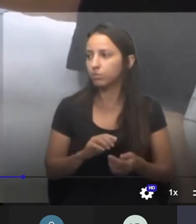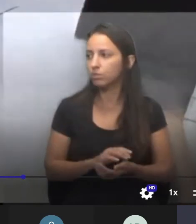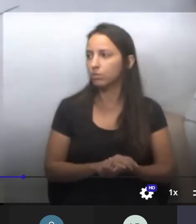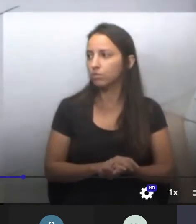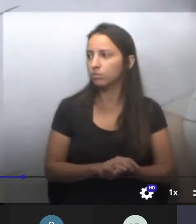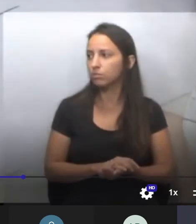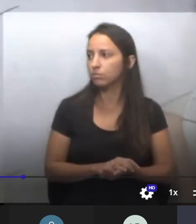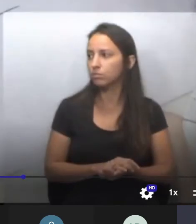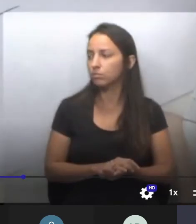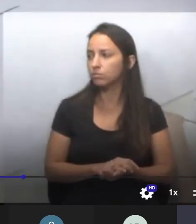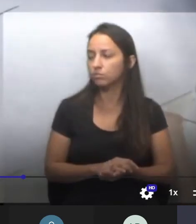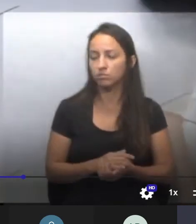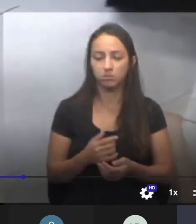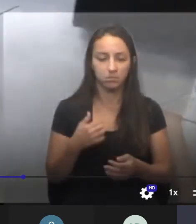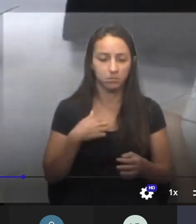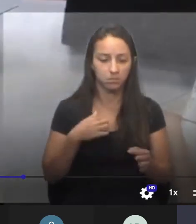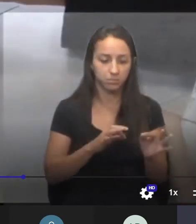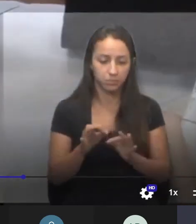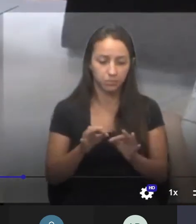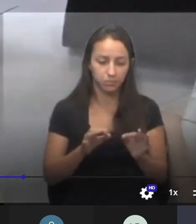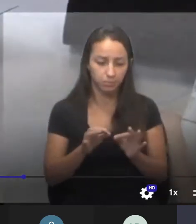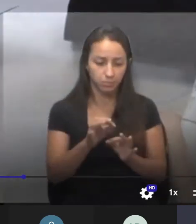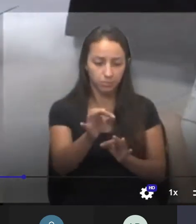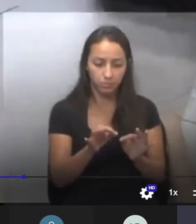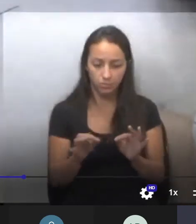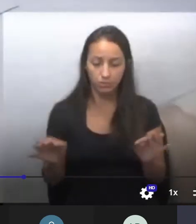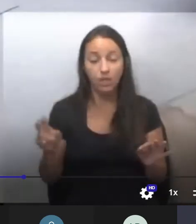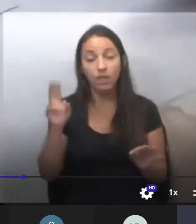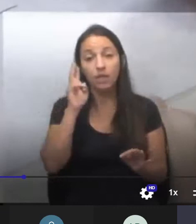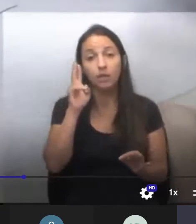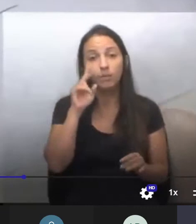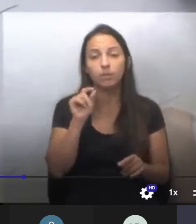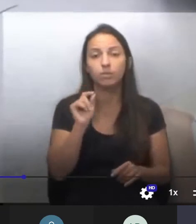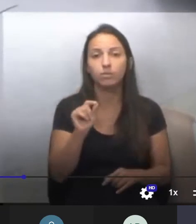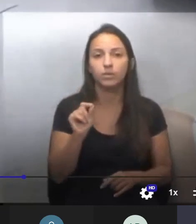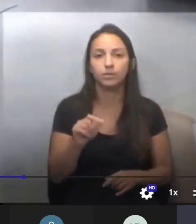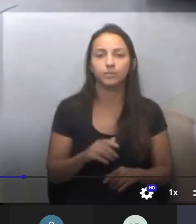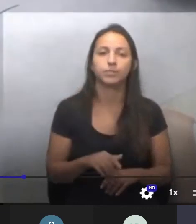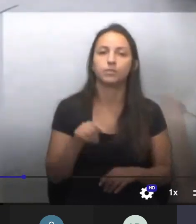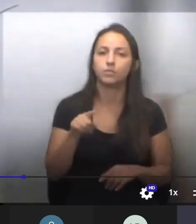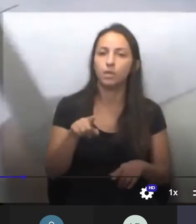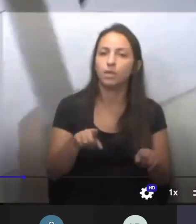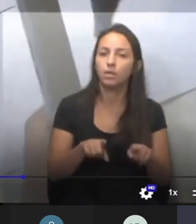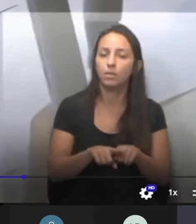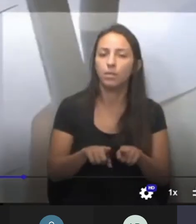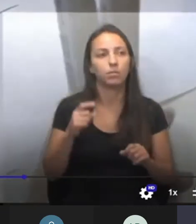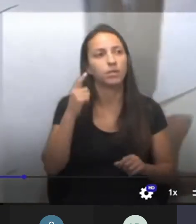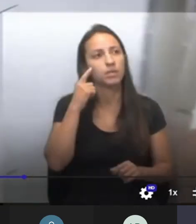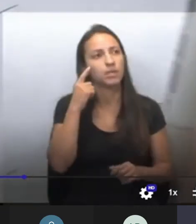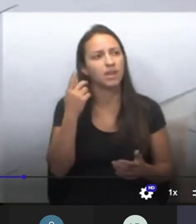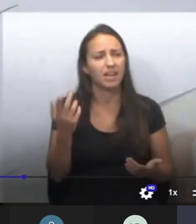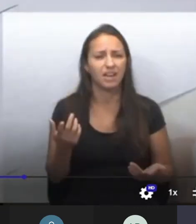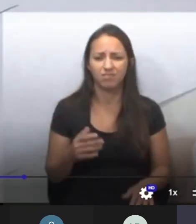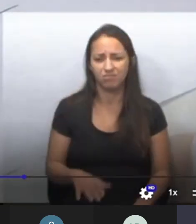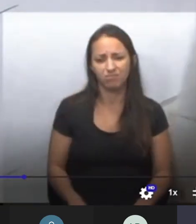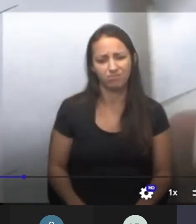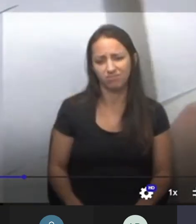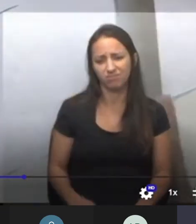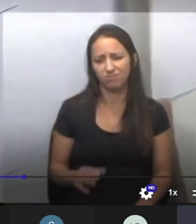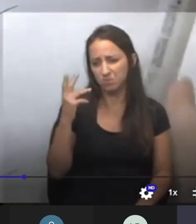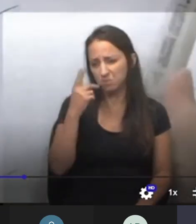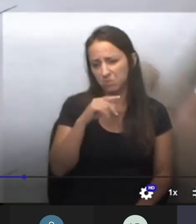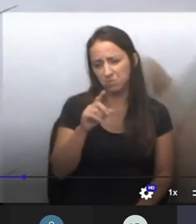conforme o que eu for fazendo o dimensionamento, lembrando que você pode pensar, ah, não, mas não ficou tão